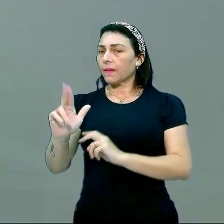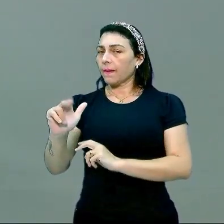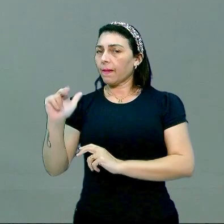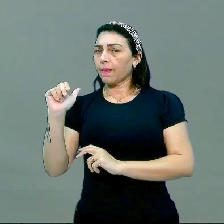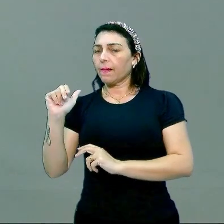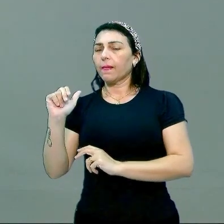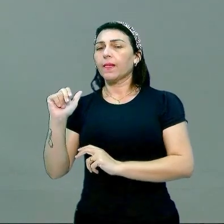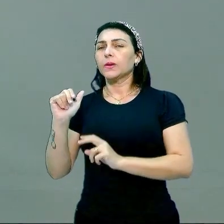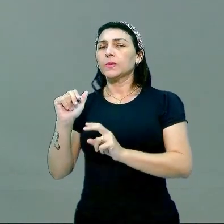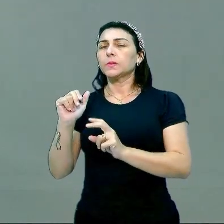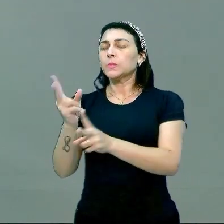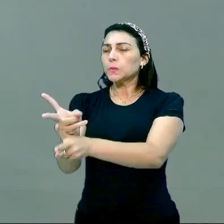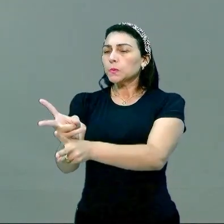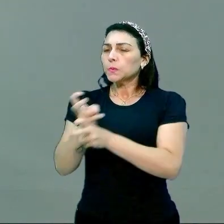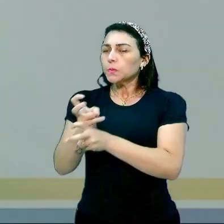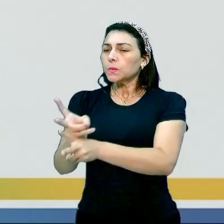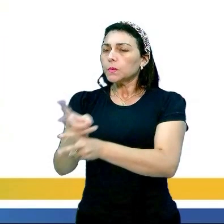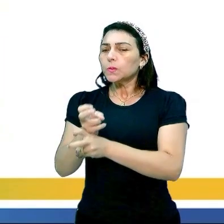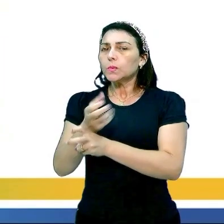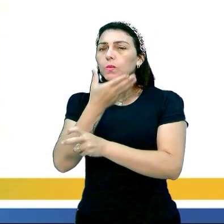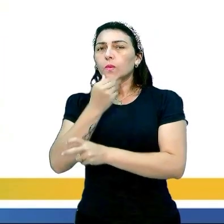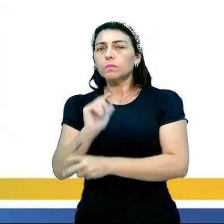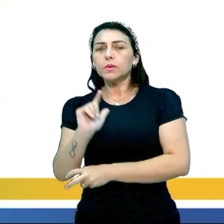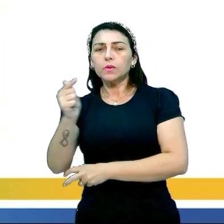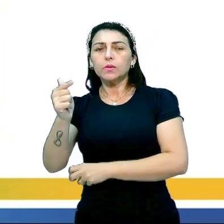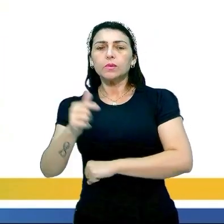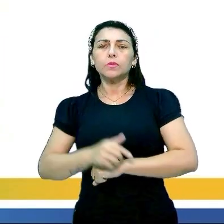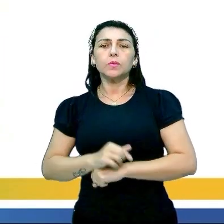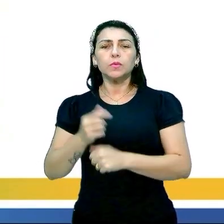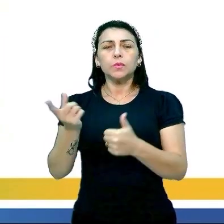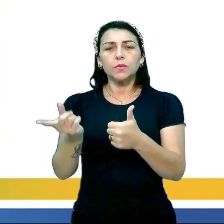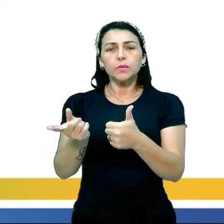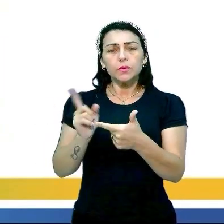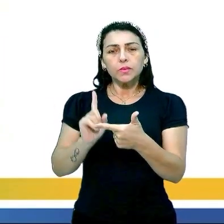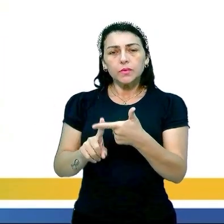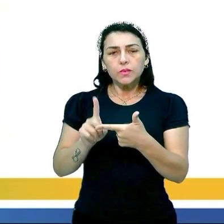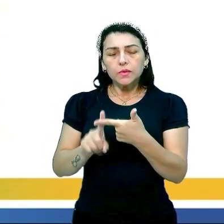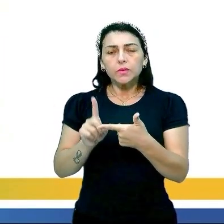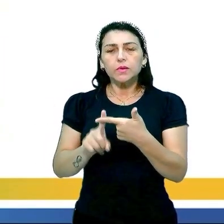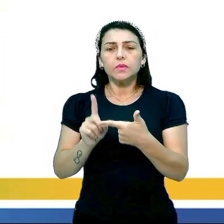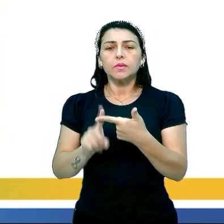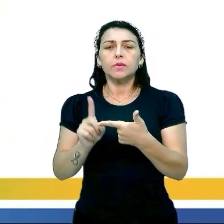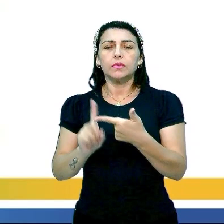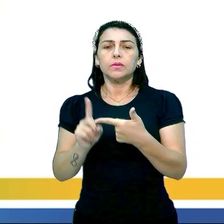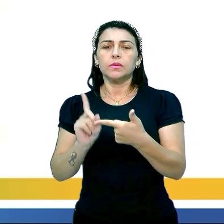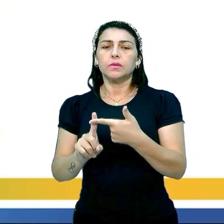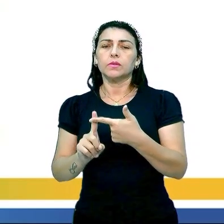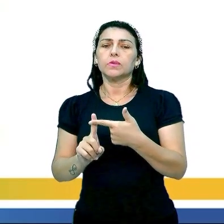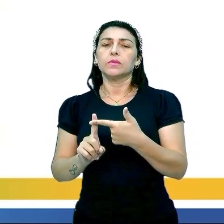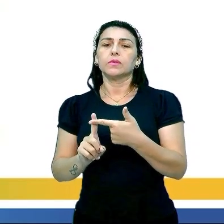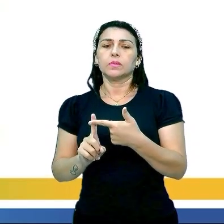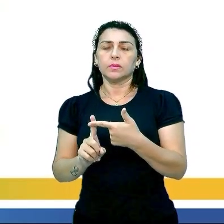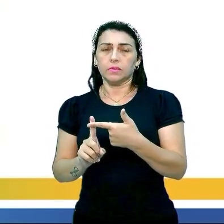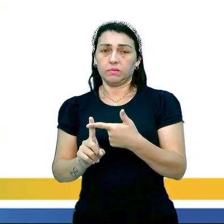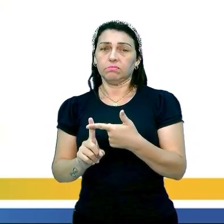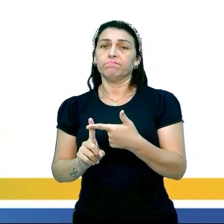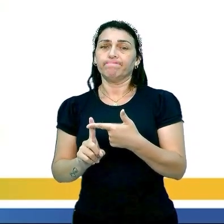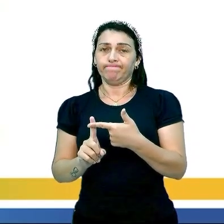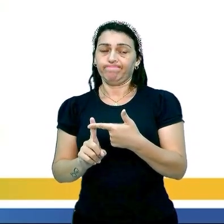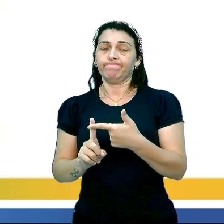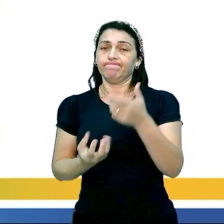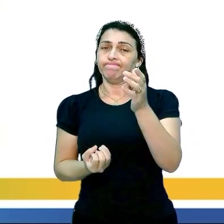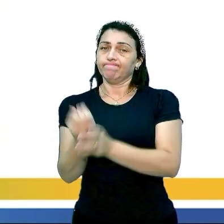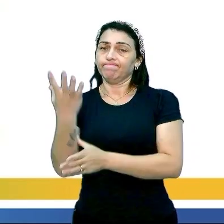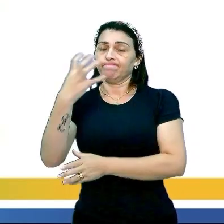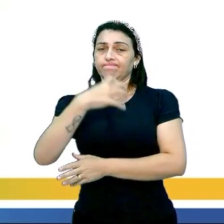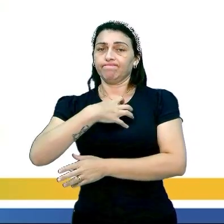a exploração do homem pelo homem. O segundo modo de produção é o modo de produção asiático.